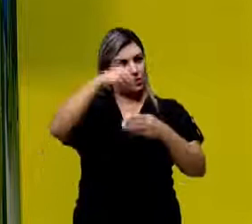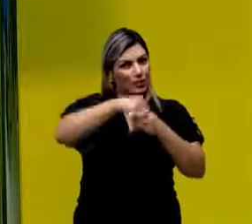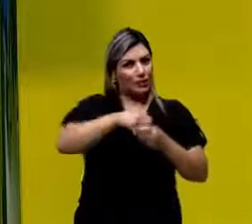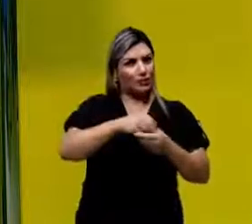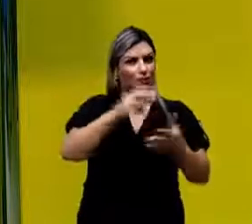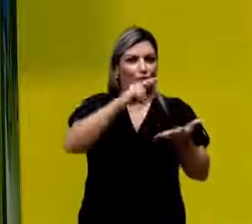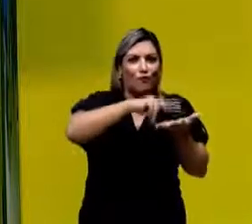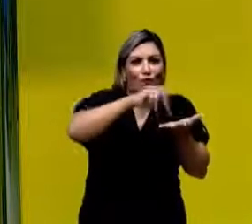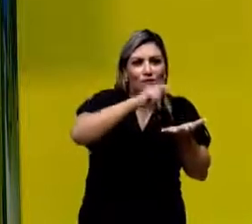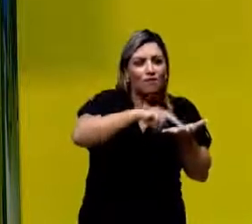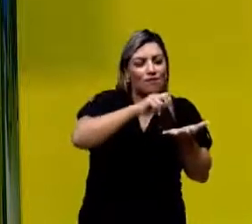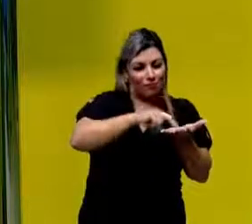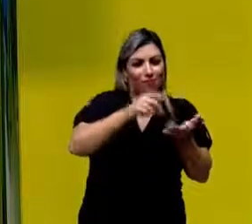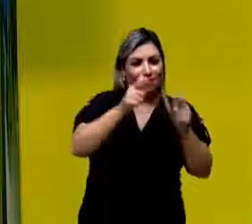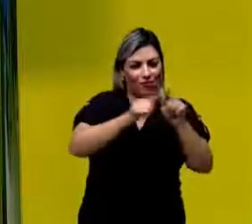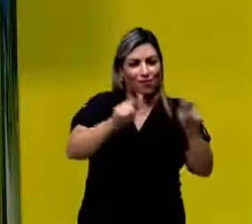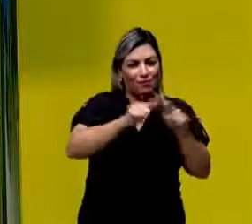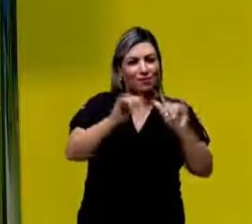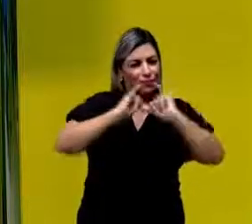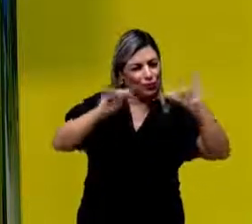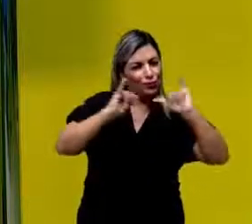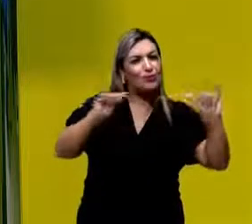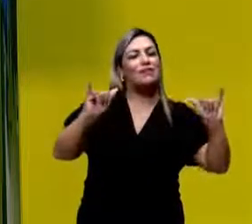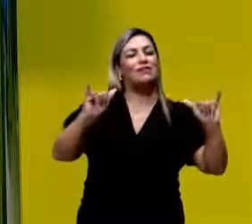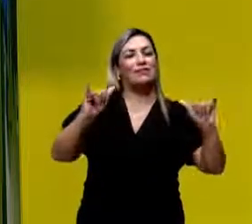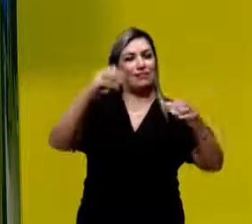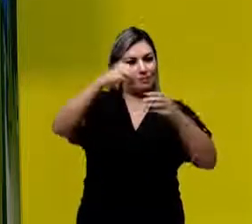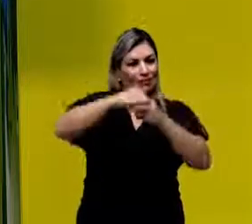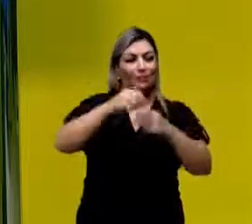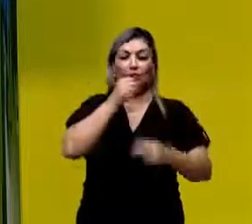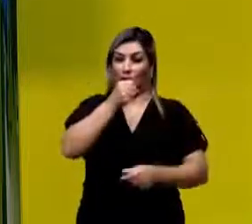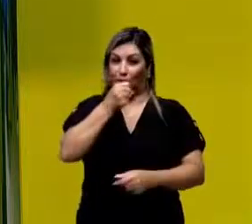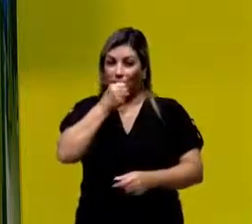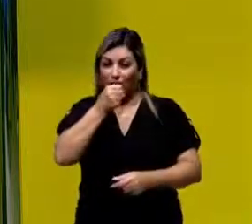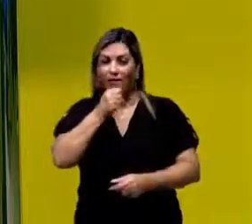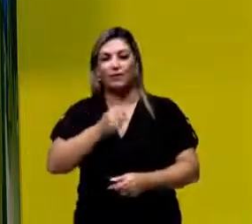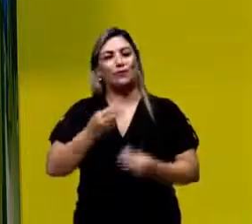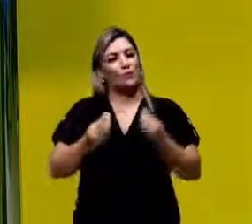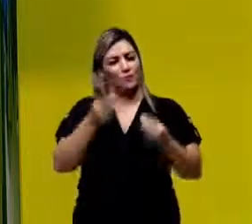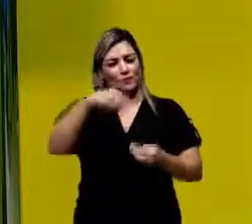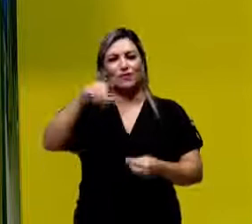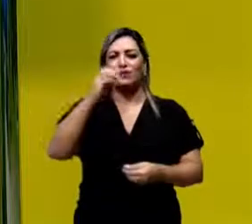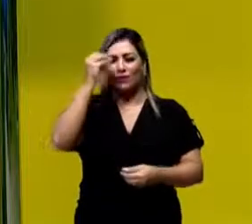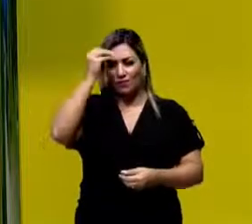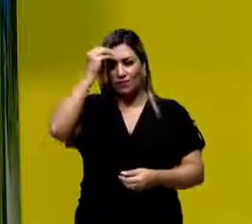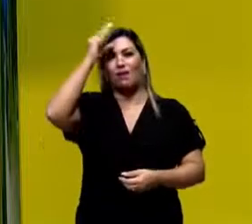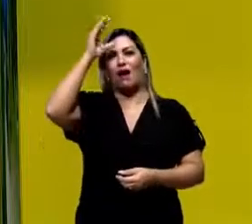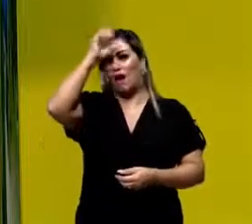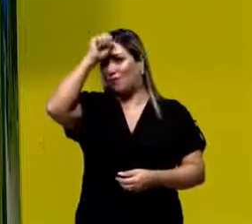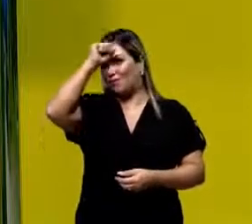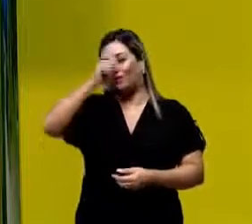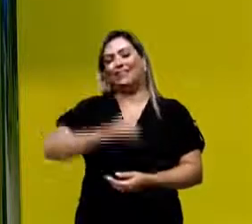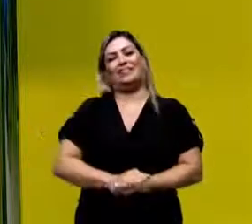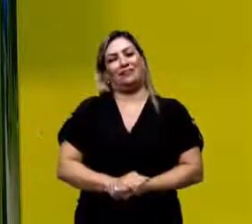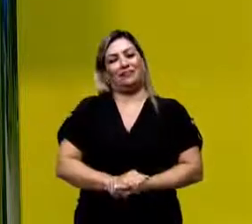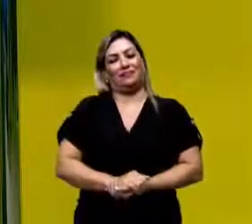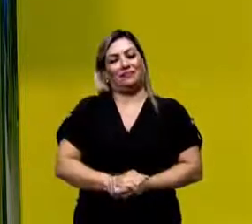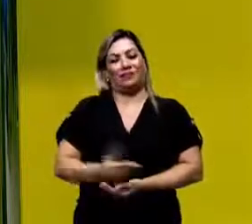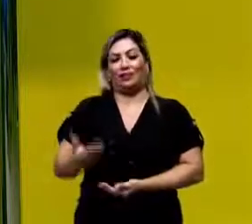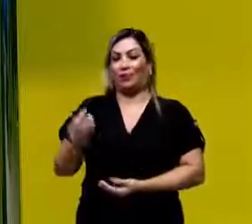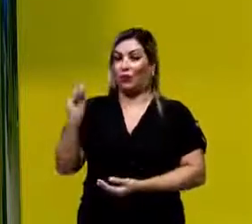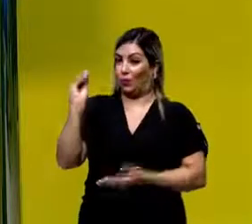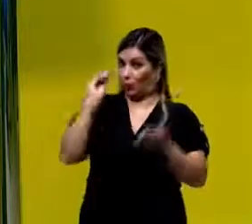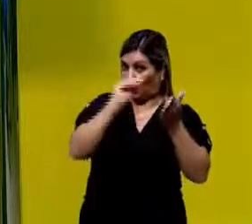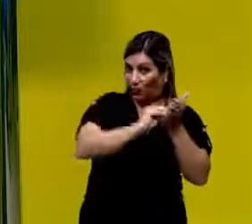parte do vocabulário das notícias das reportagens para vocês conhecerem né e eu